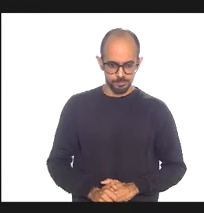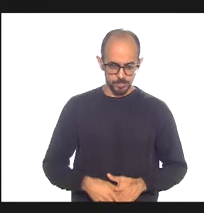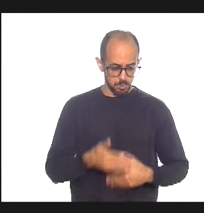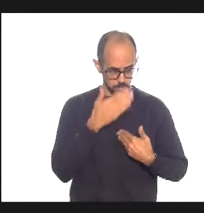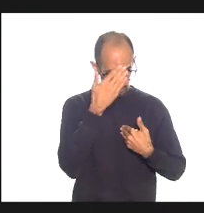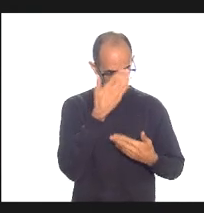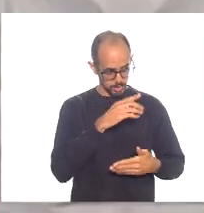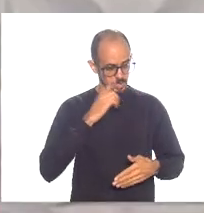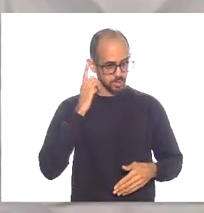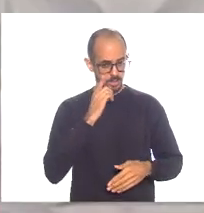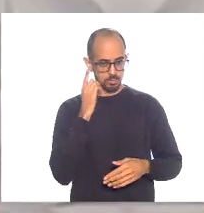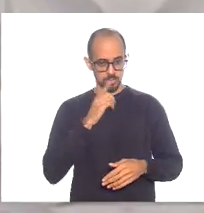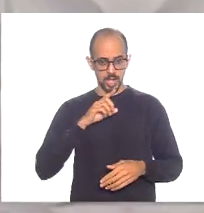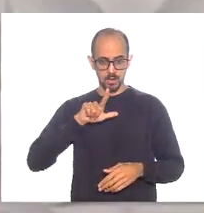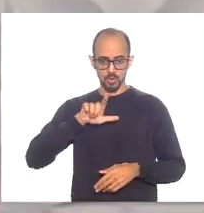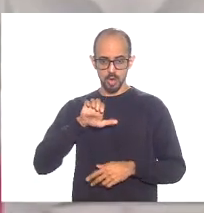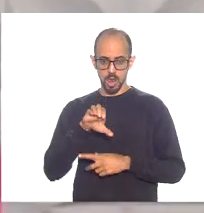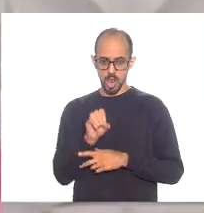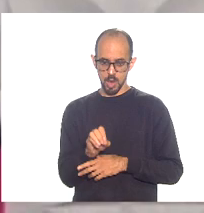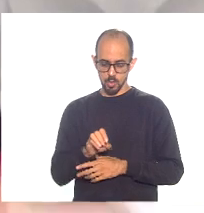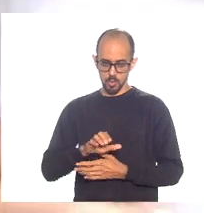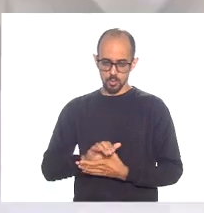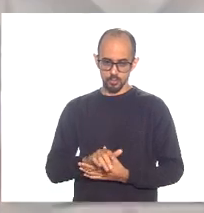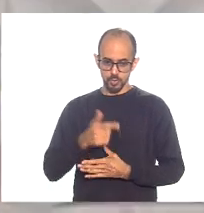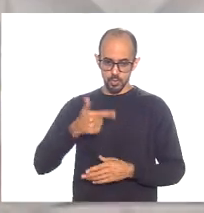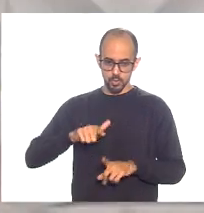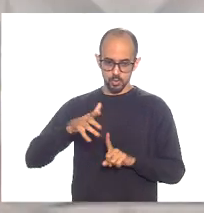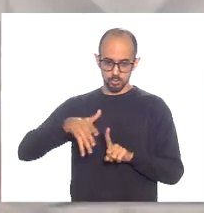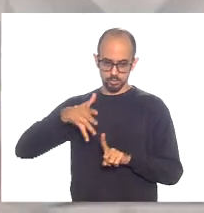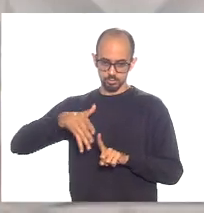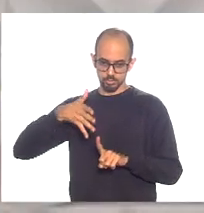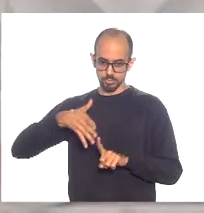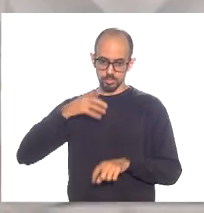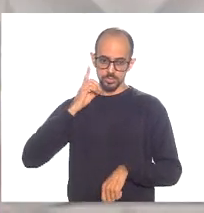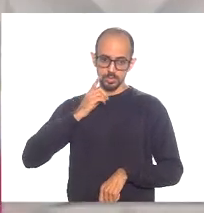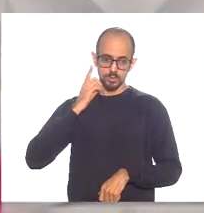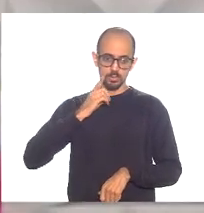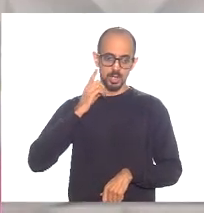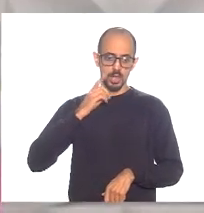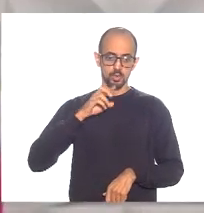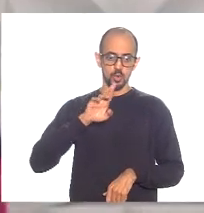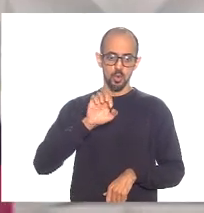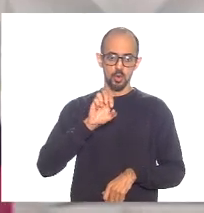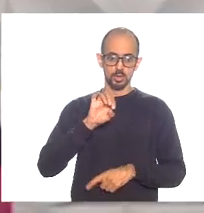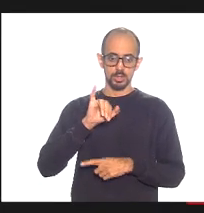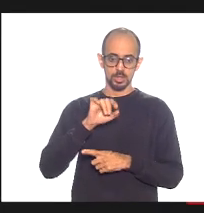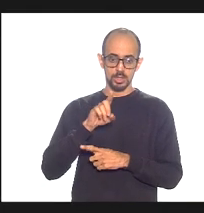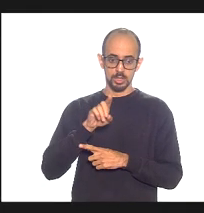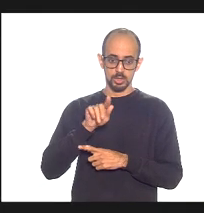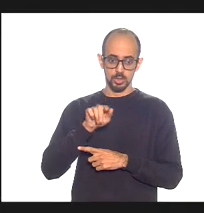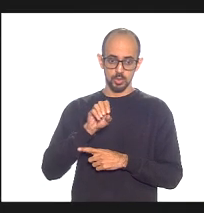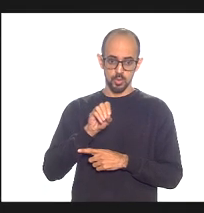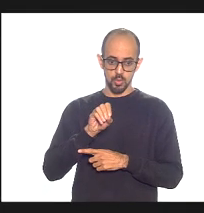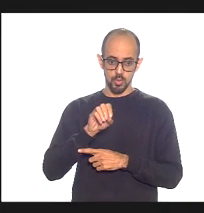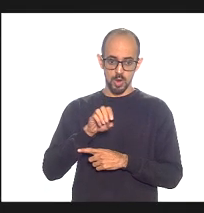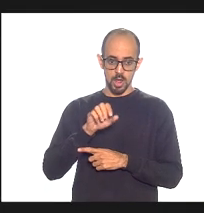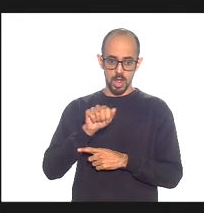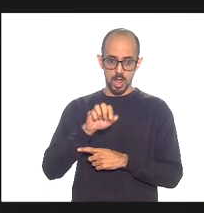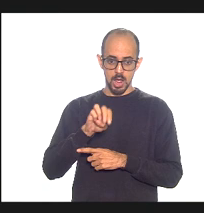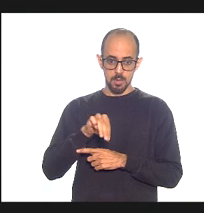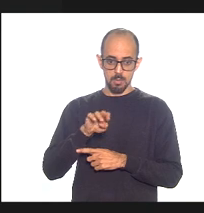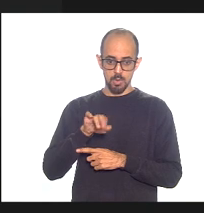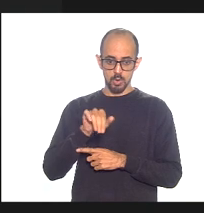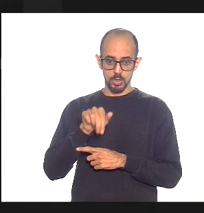Obrigada, deputado Léo Vieira. O próximo orador inscrito é o deputado Rodrigo Amorim. Deputado